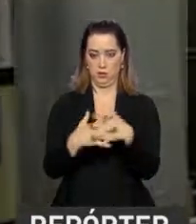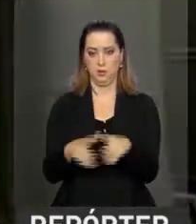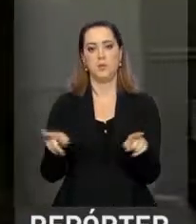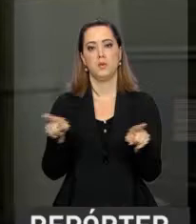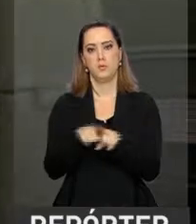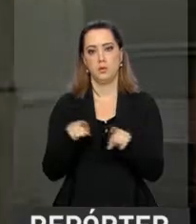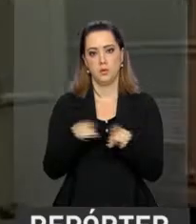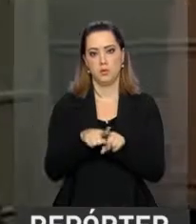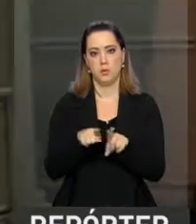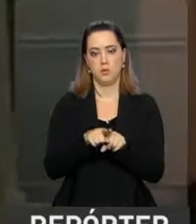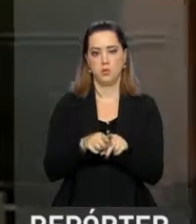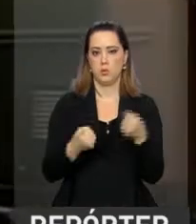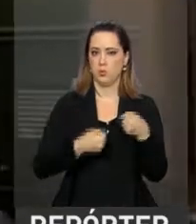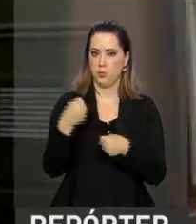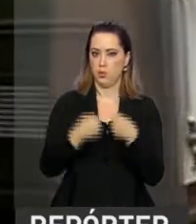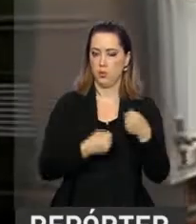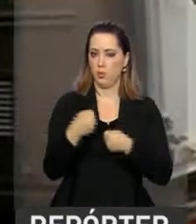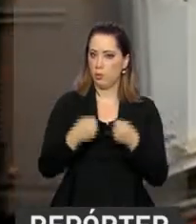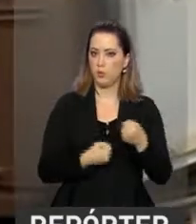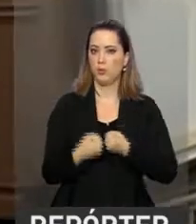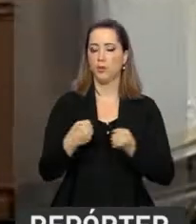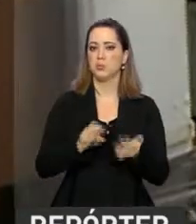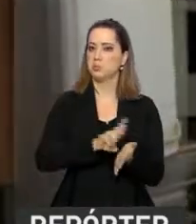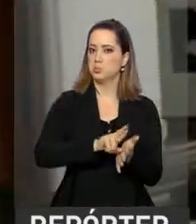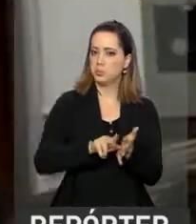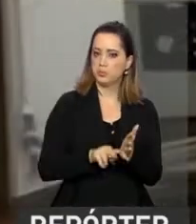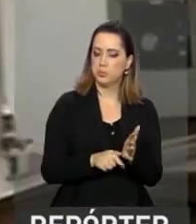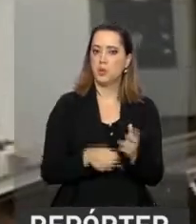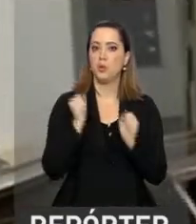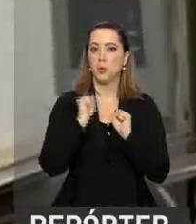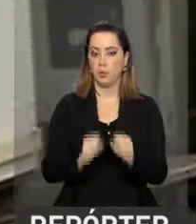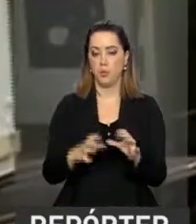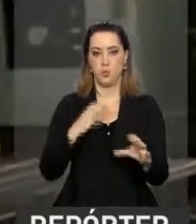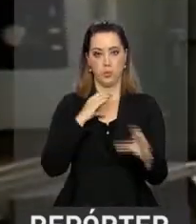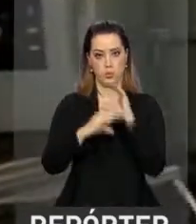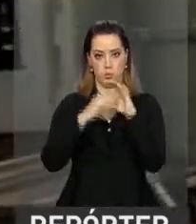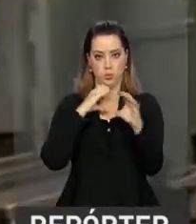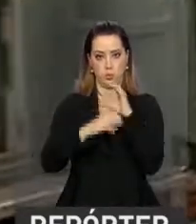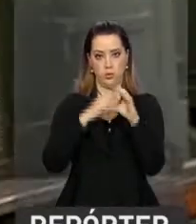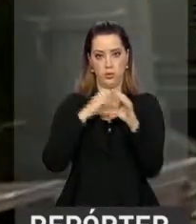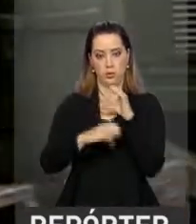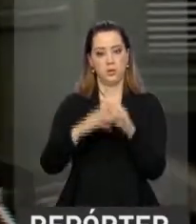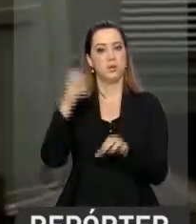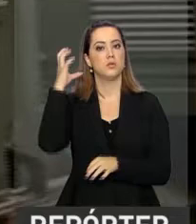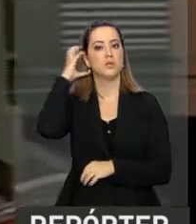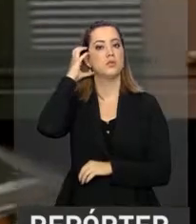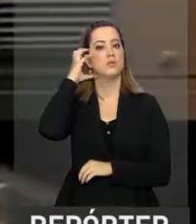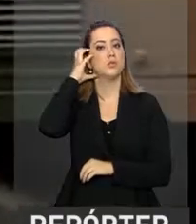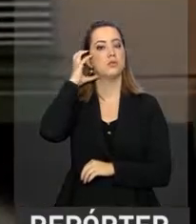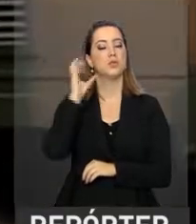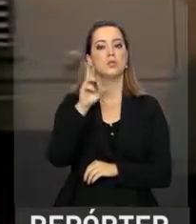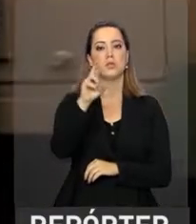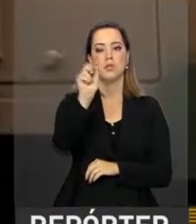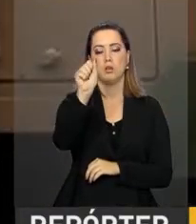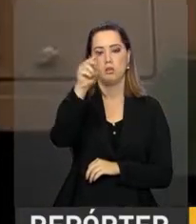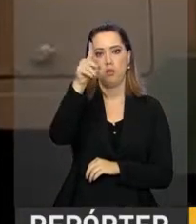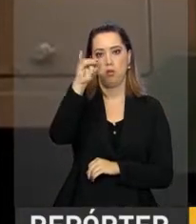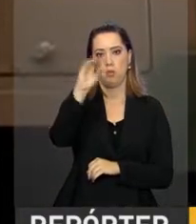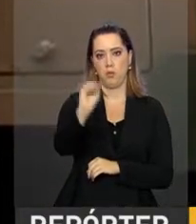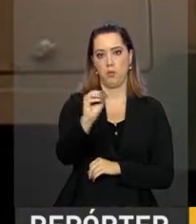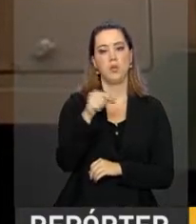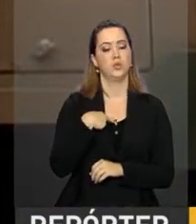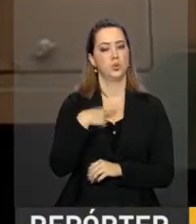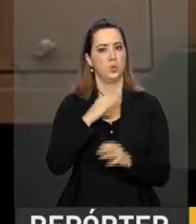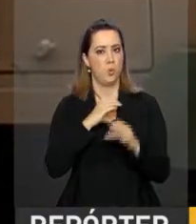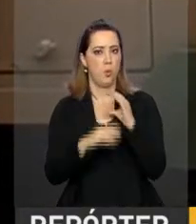essas viaturas menores aqui, capazes de se comunicar via rádio em qualquer território do país e transmitir tudo em